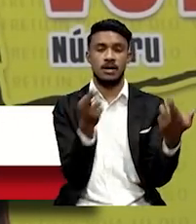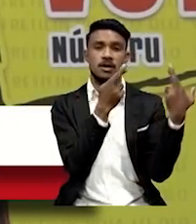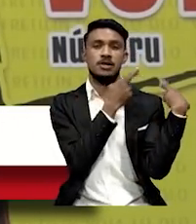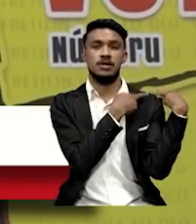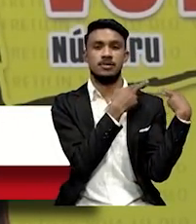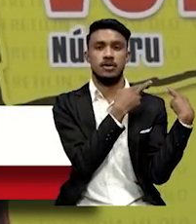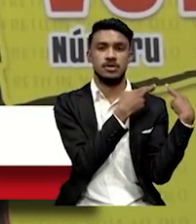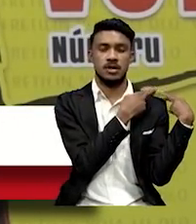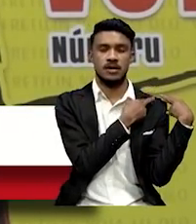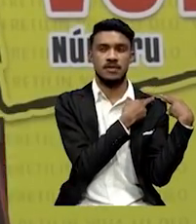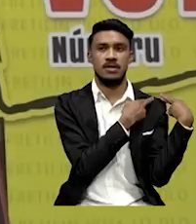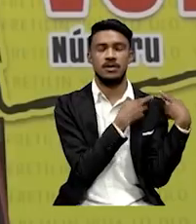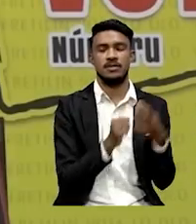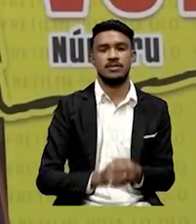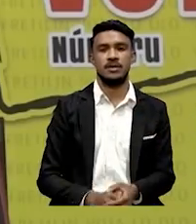responsável